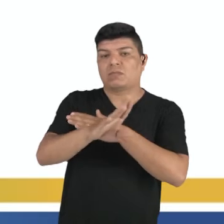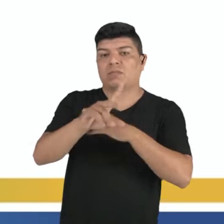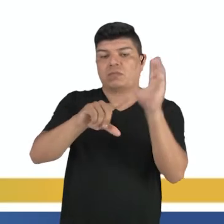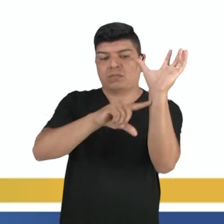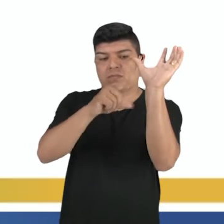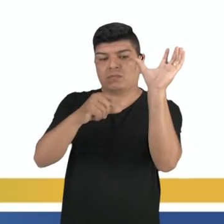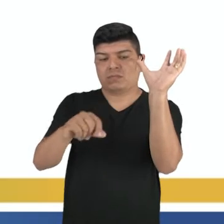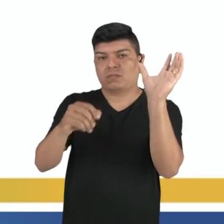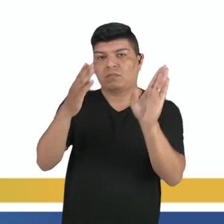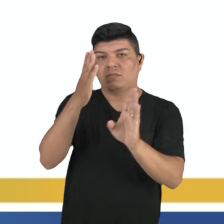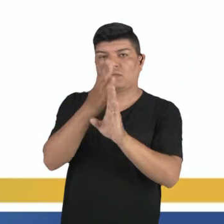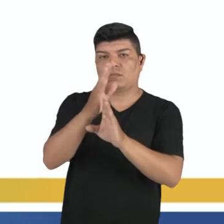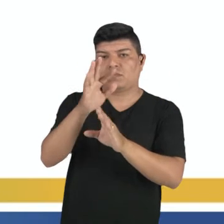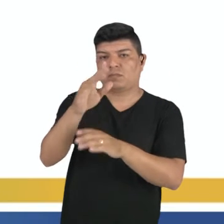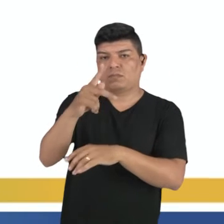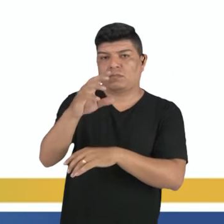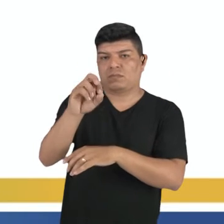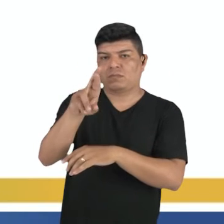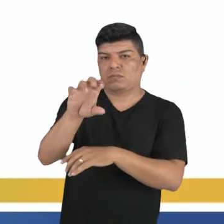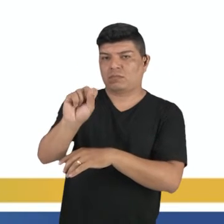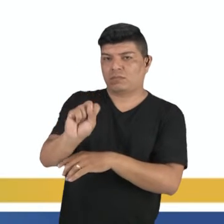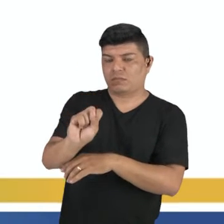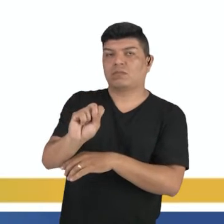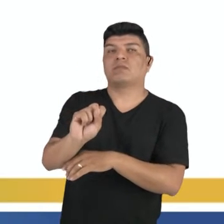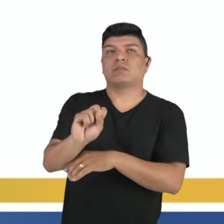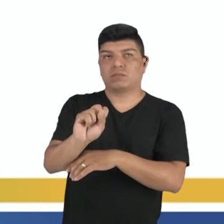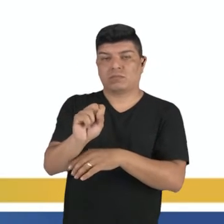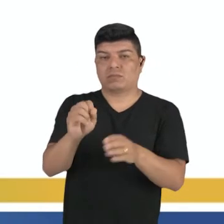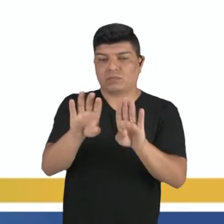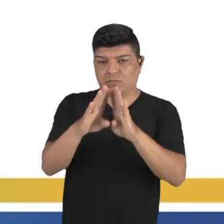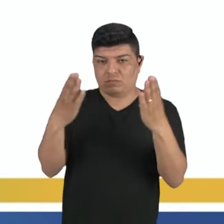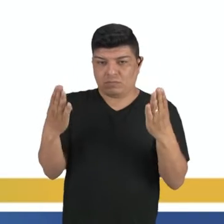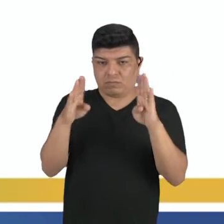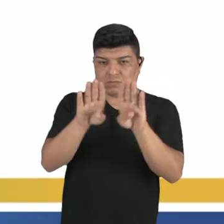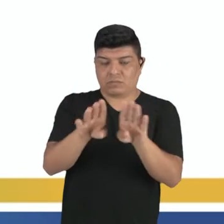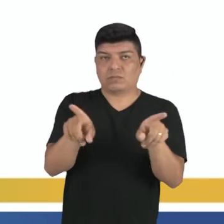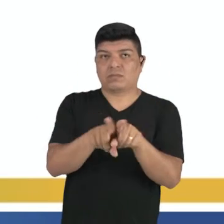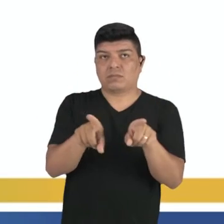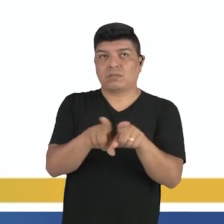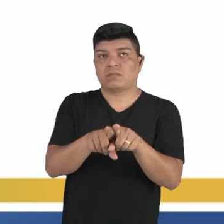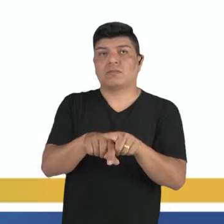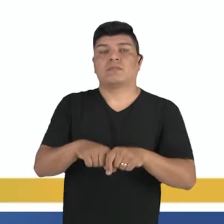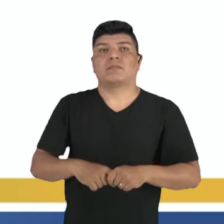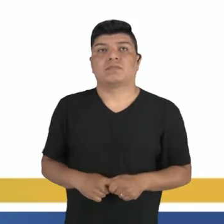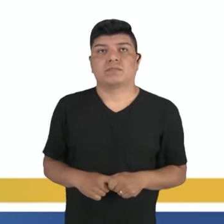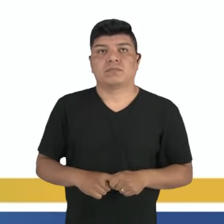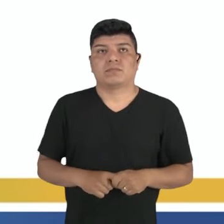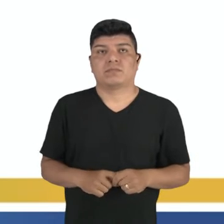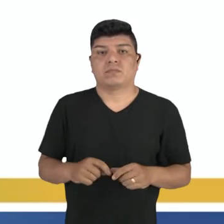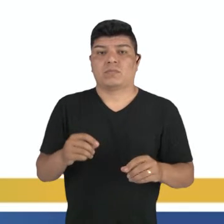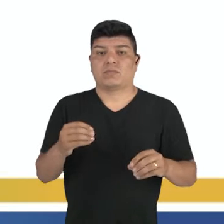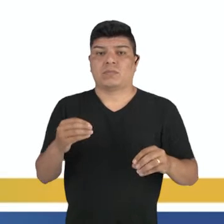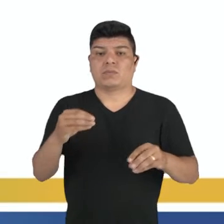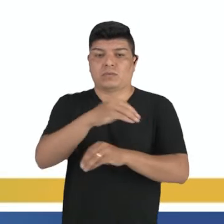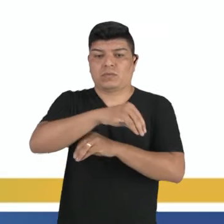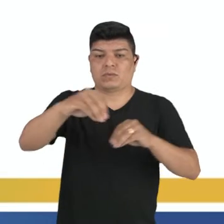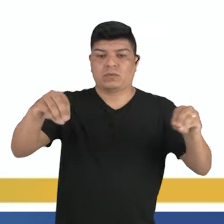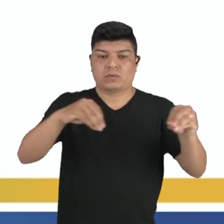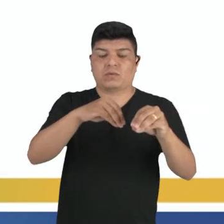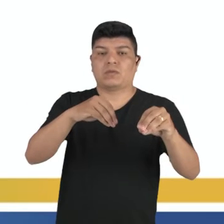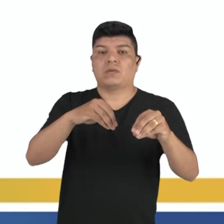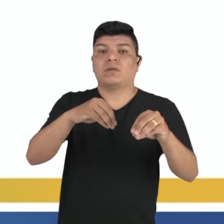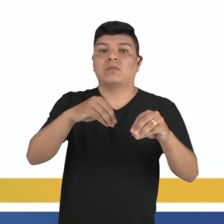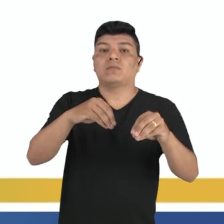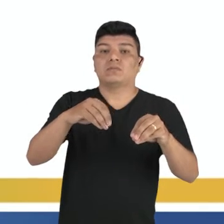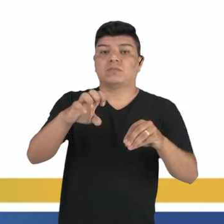interior de uma folha através de poros que nós chamamos de estômagos que e se Fashion e de fundo esse através do